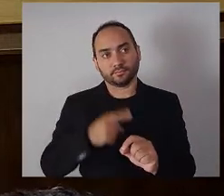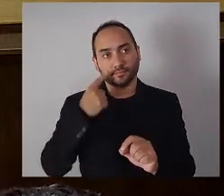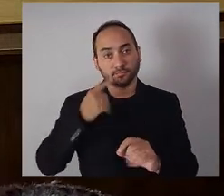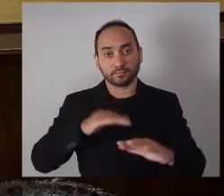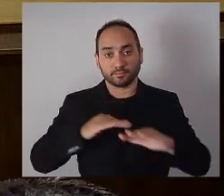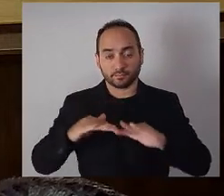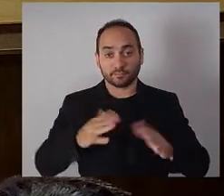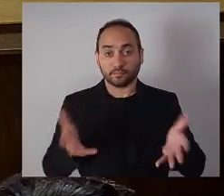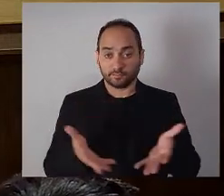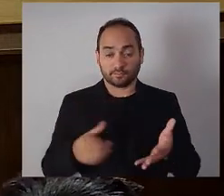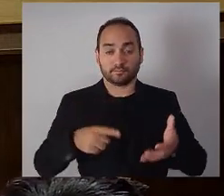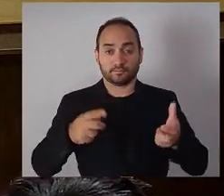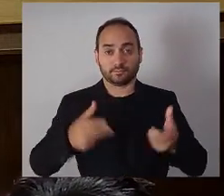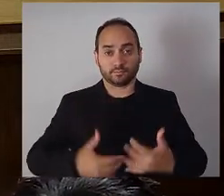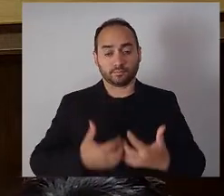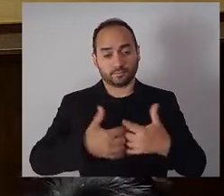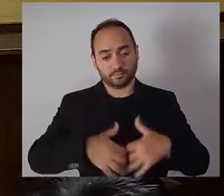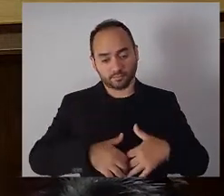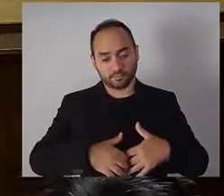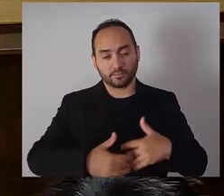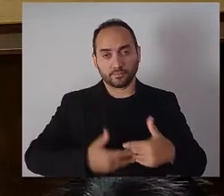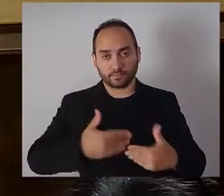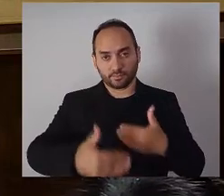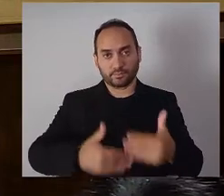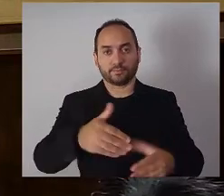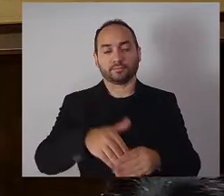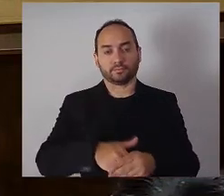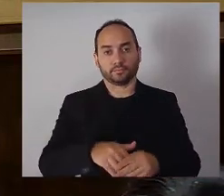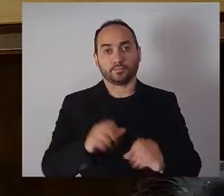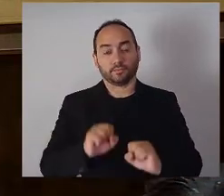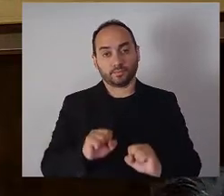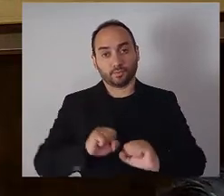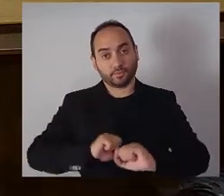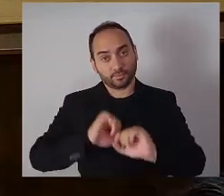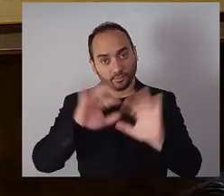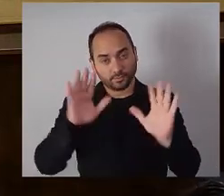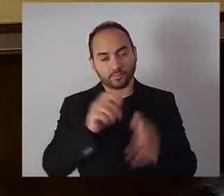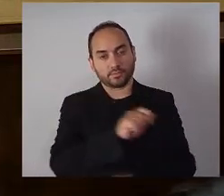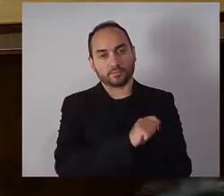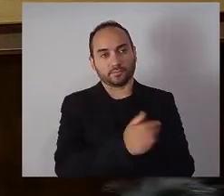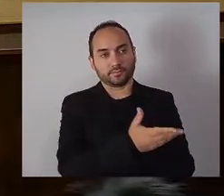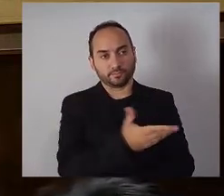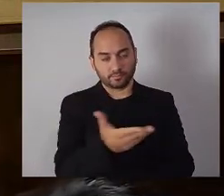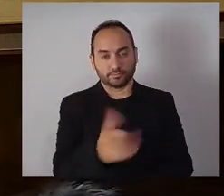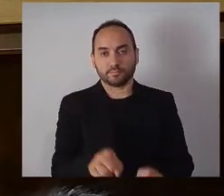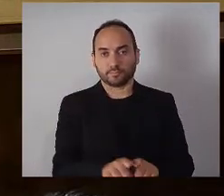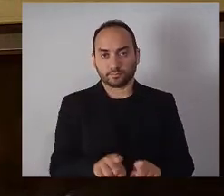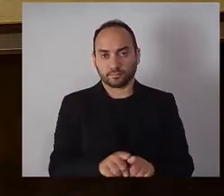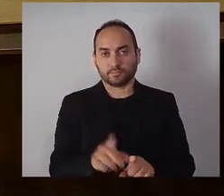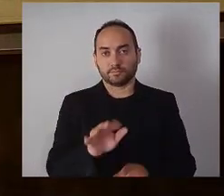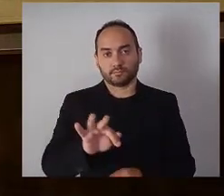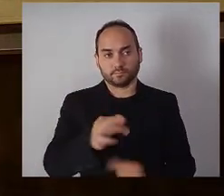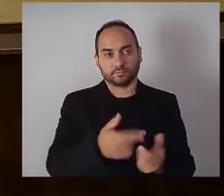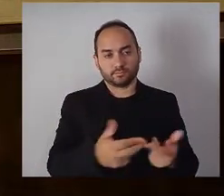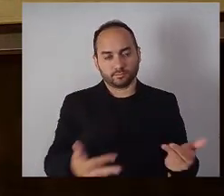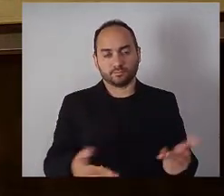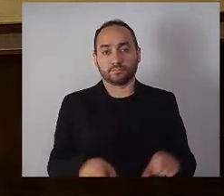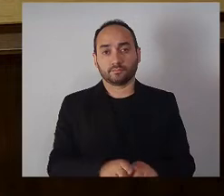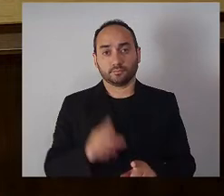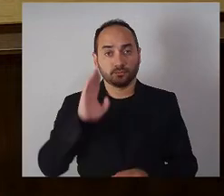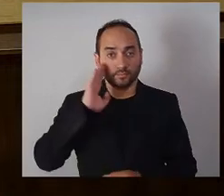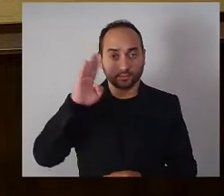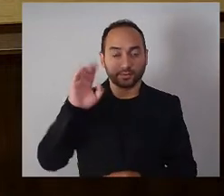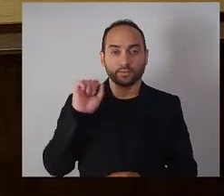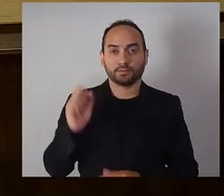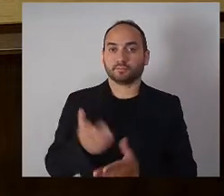movimentar a máquina eleitoral para que a gente possa esclarecer os alunos, esclarecer a sociedade e esclarecer